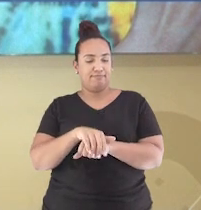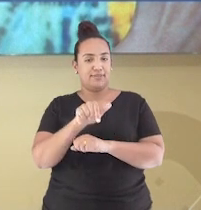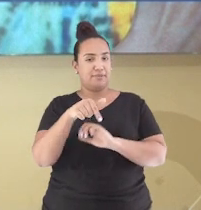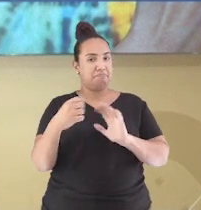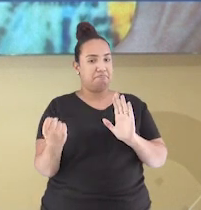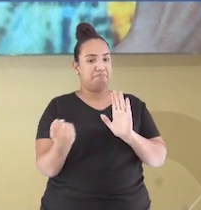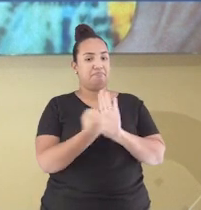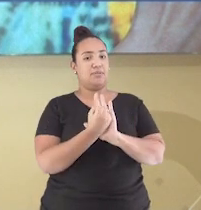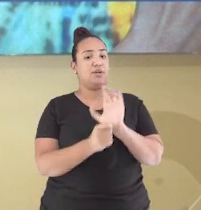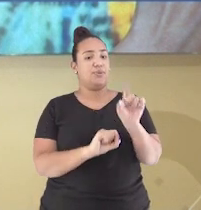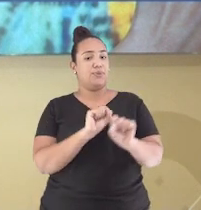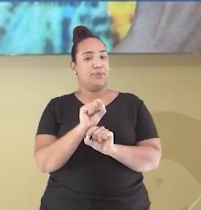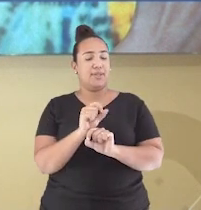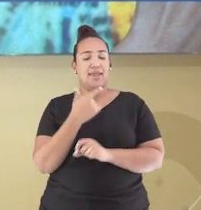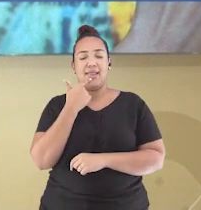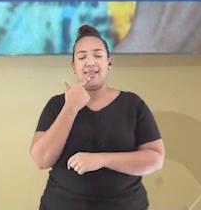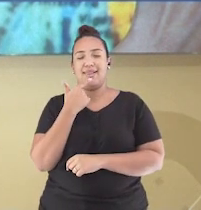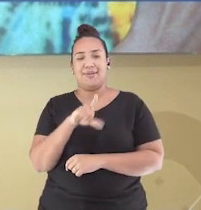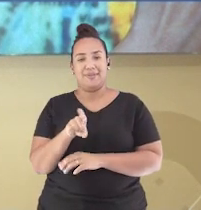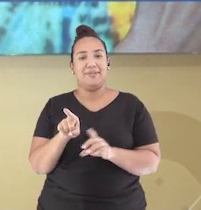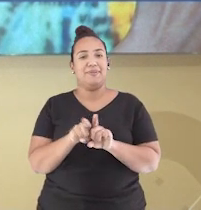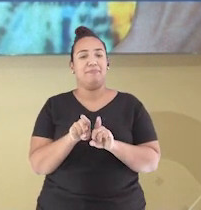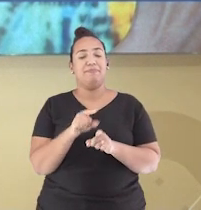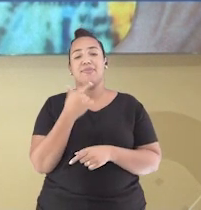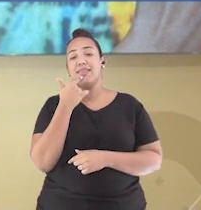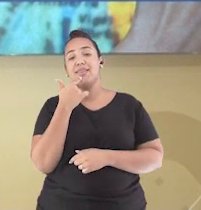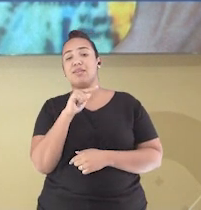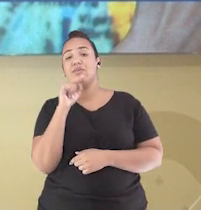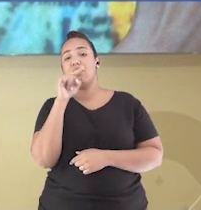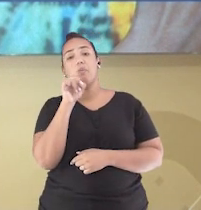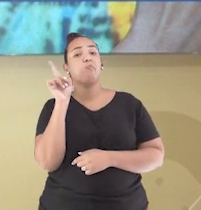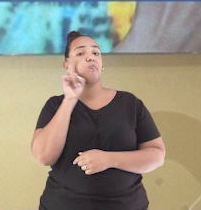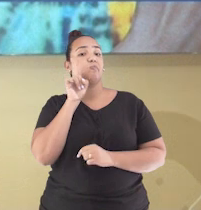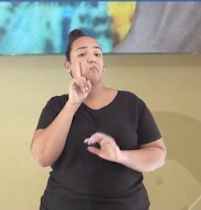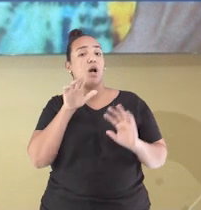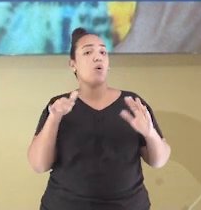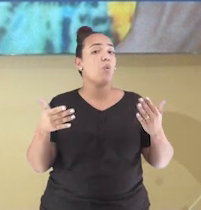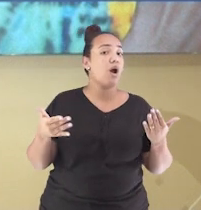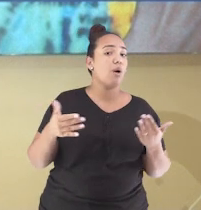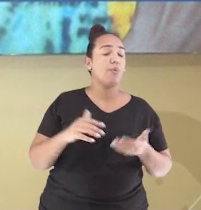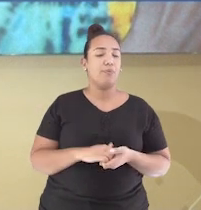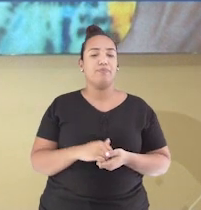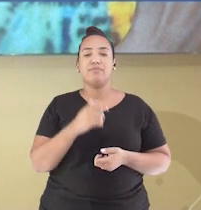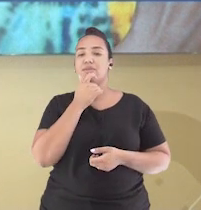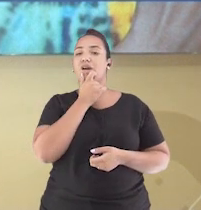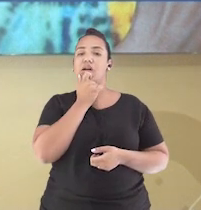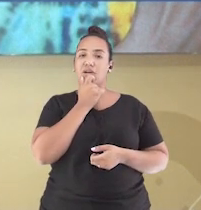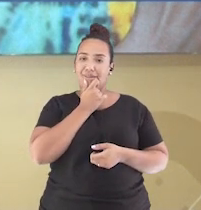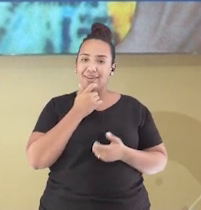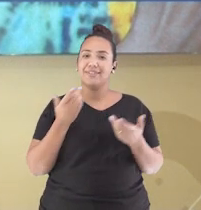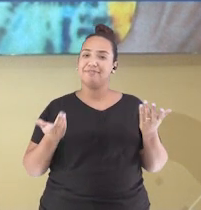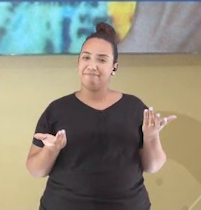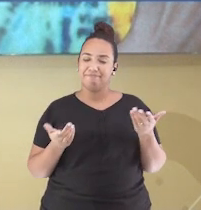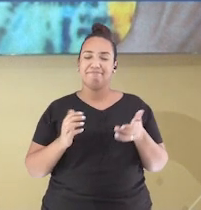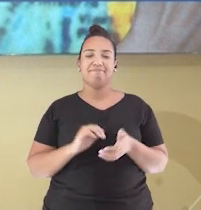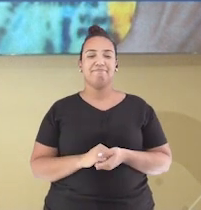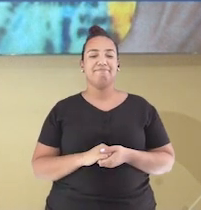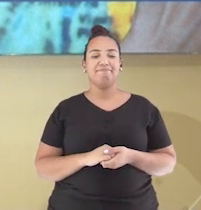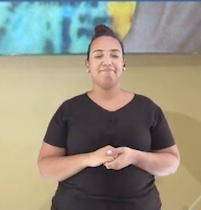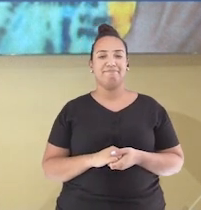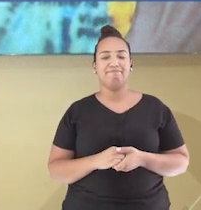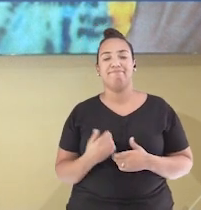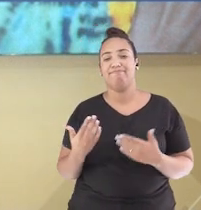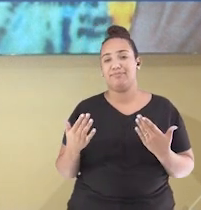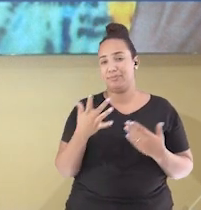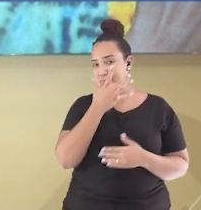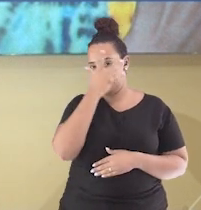os ingleses tiveram um papel mais importante na colonização, tendo deixado como legado, inclusive, o seu idioma. Qual que é o idioma